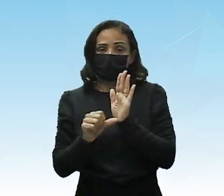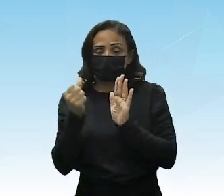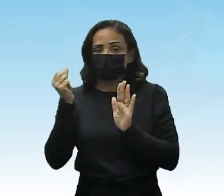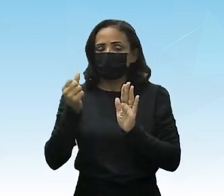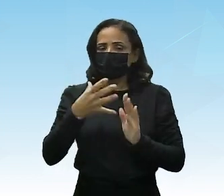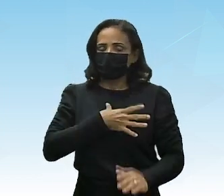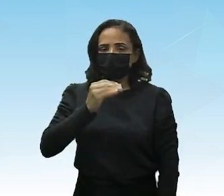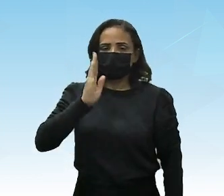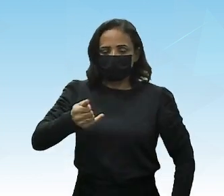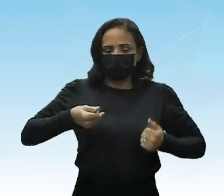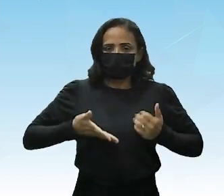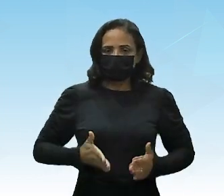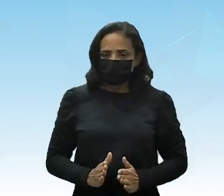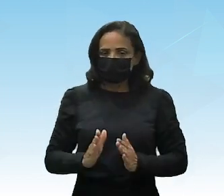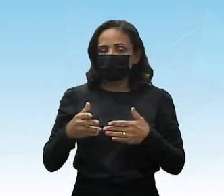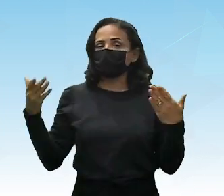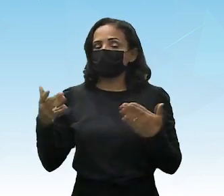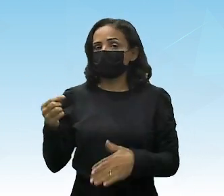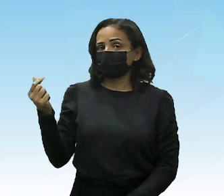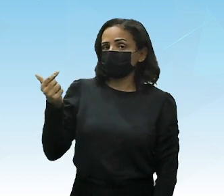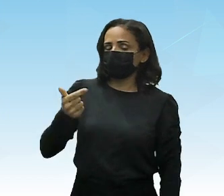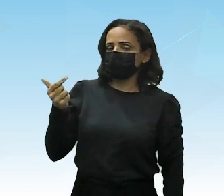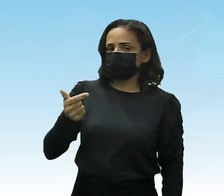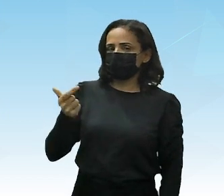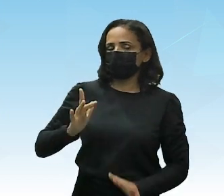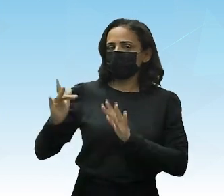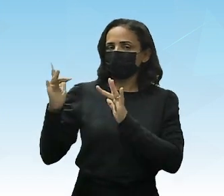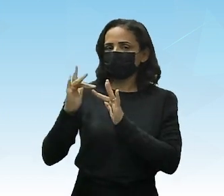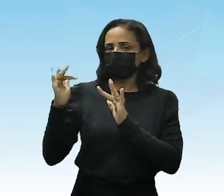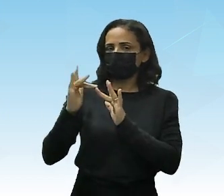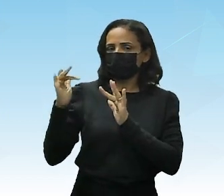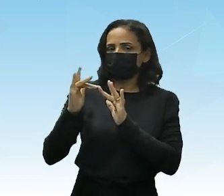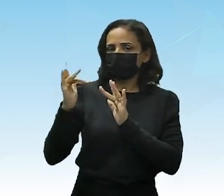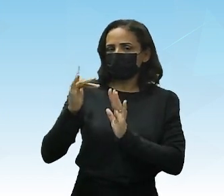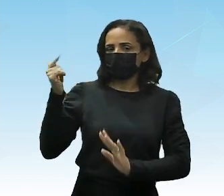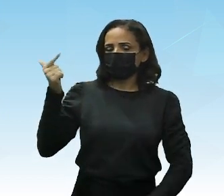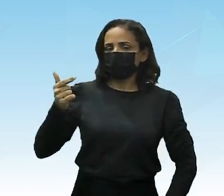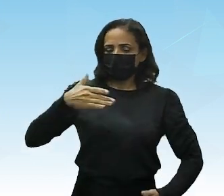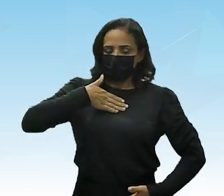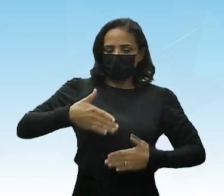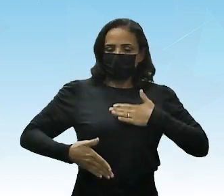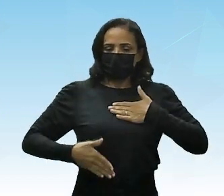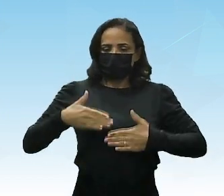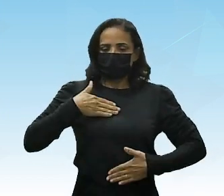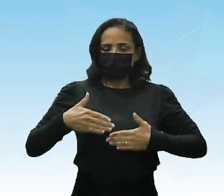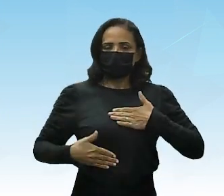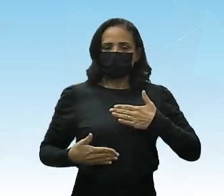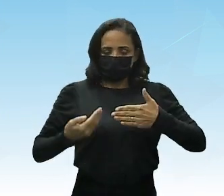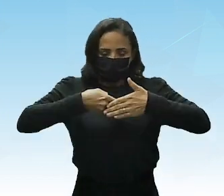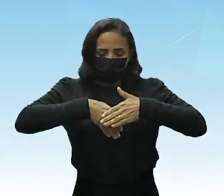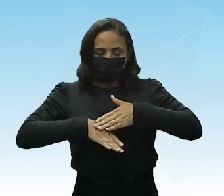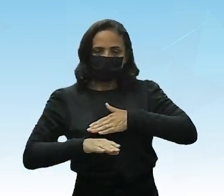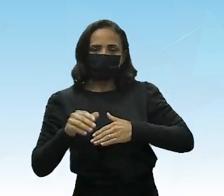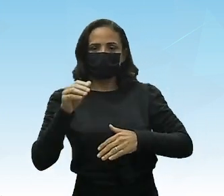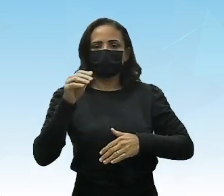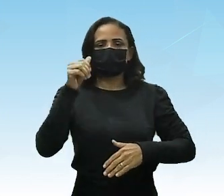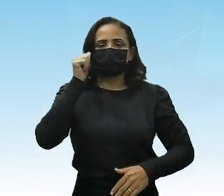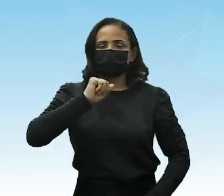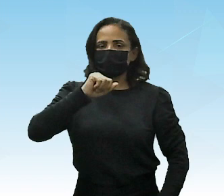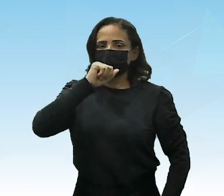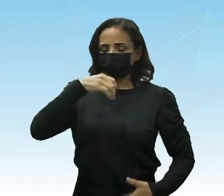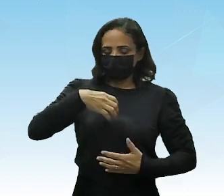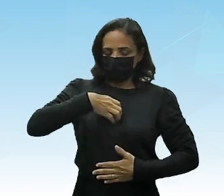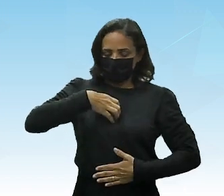filho saiu do corpo da mulher. O anti-RH, ó, fica agora dentro do corpo da mulher. Tá ali. Porque a mulher foi